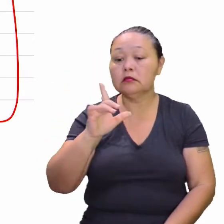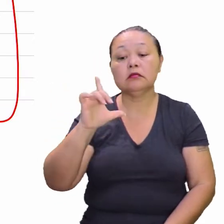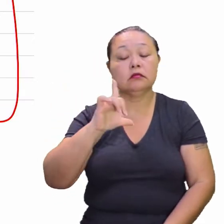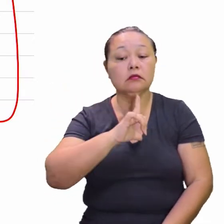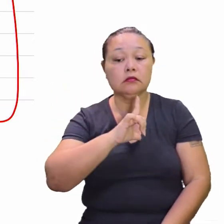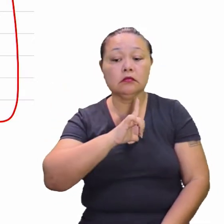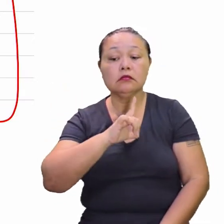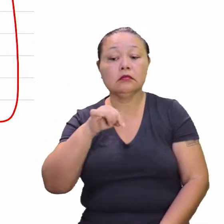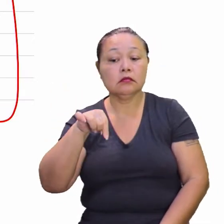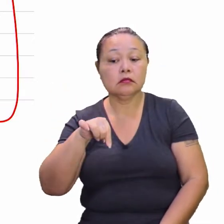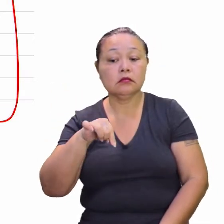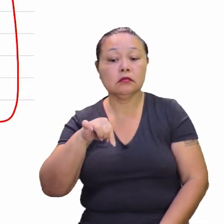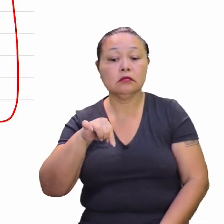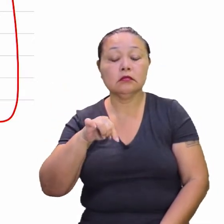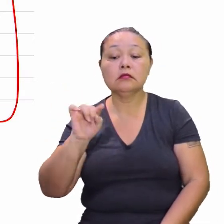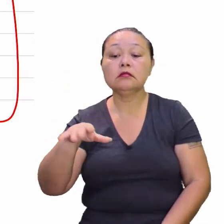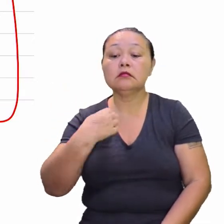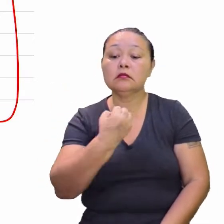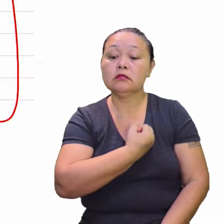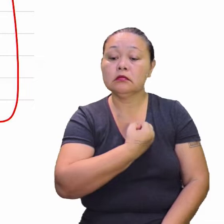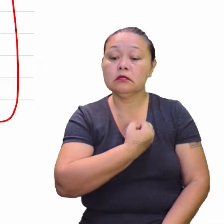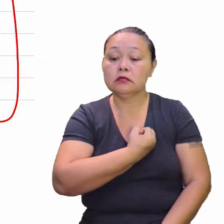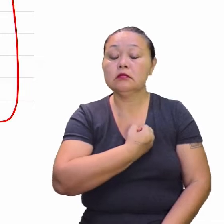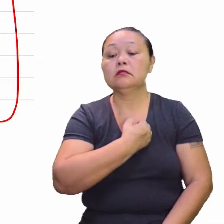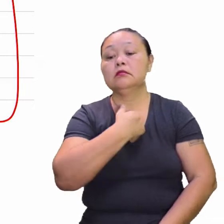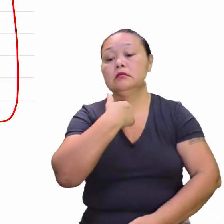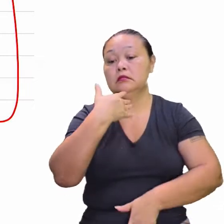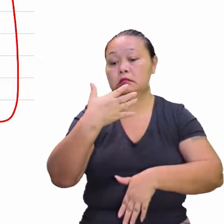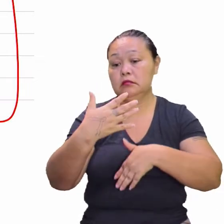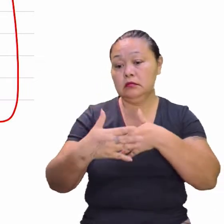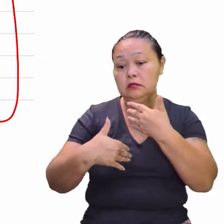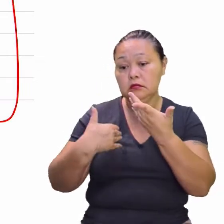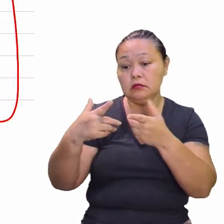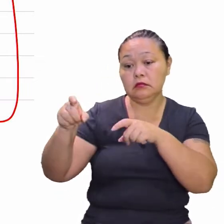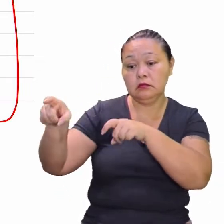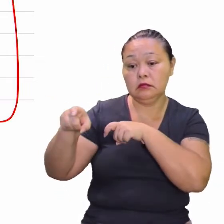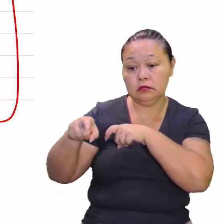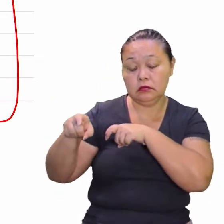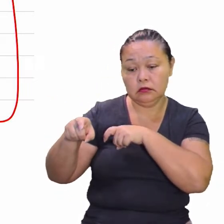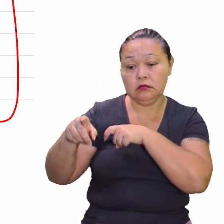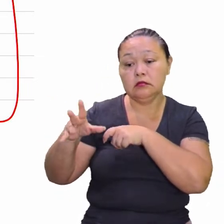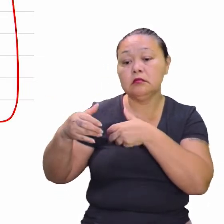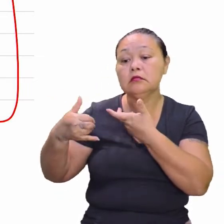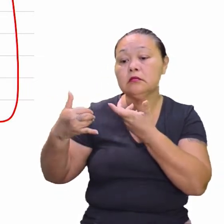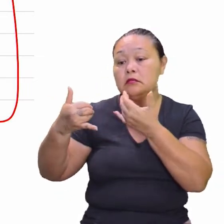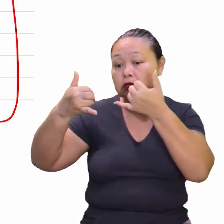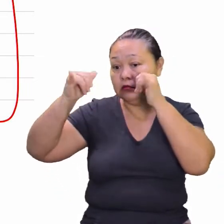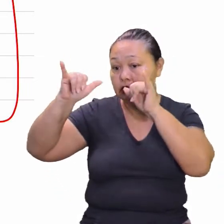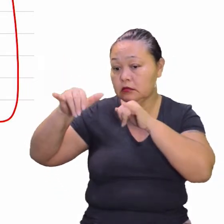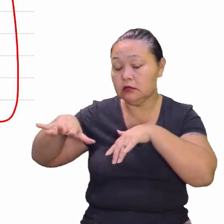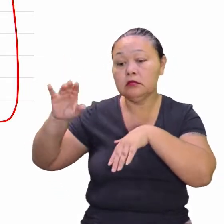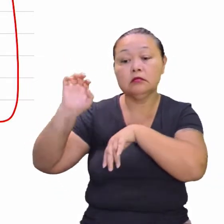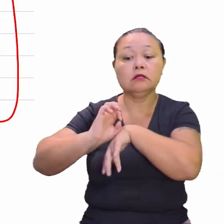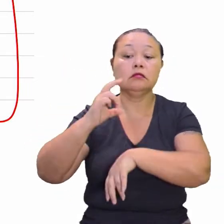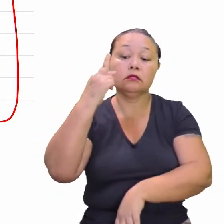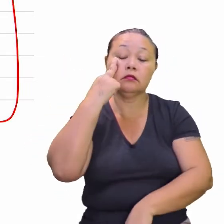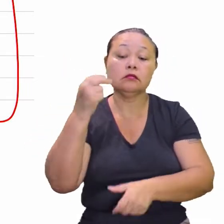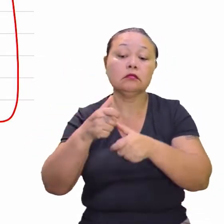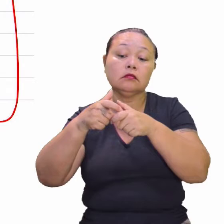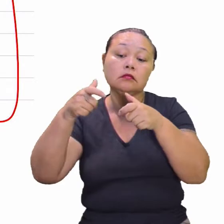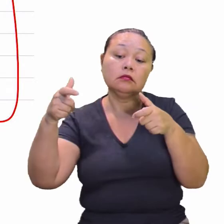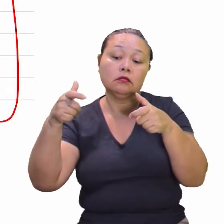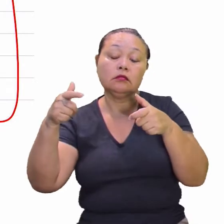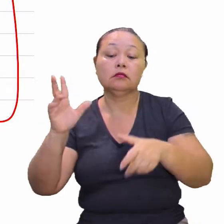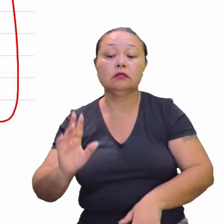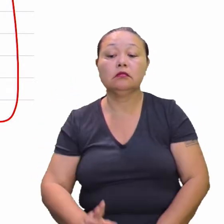tempo que tem esse desemprego, os números da produtividade agrícola, agropecuária no estado de Rondônia